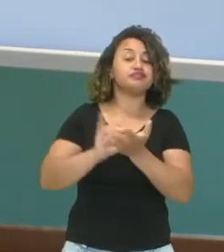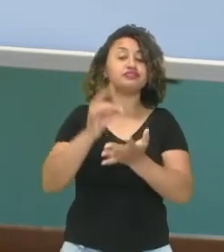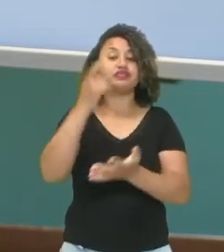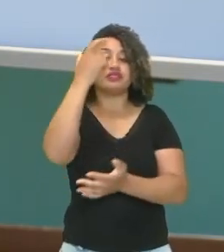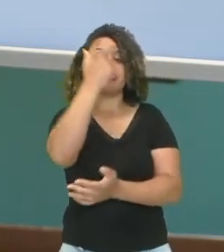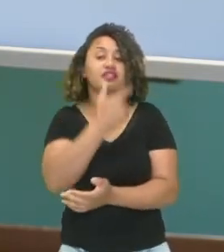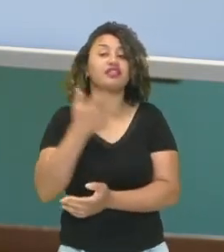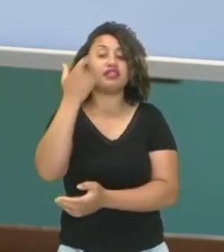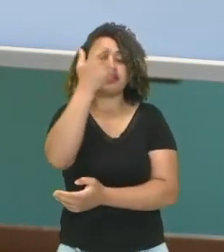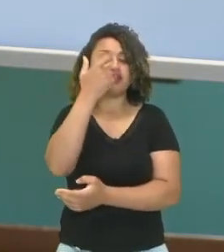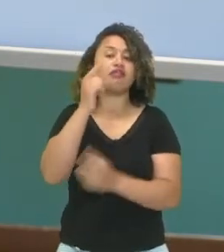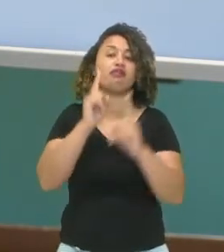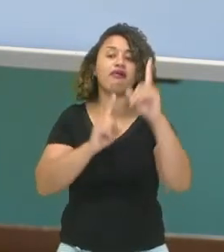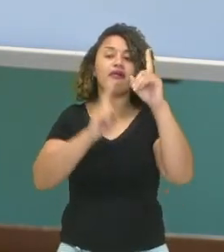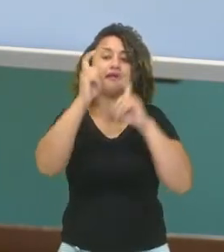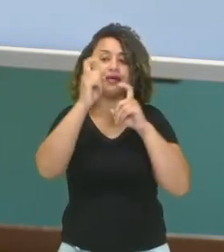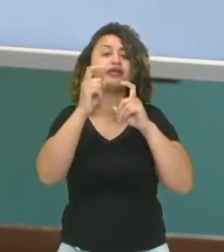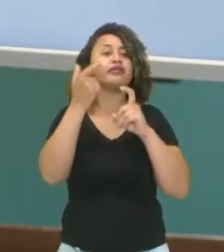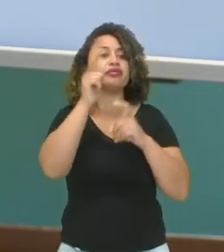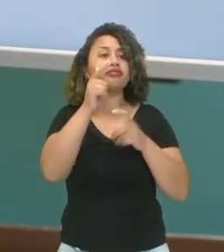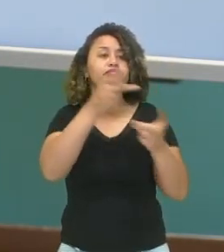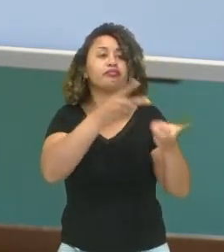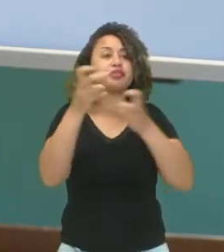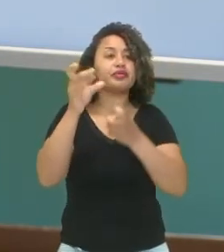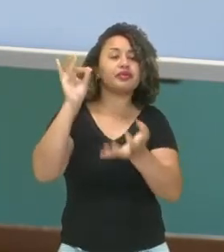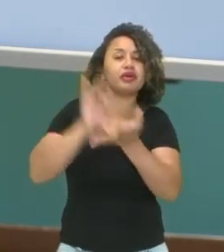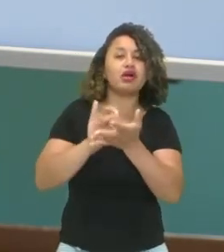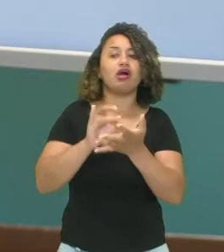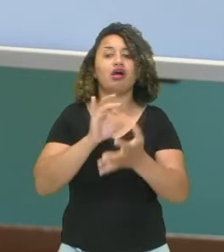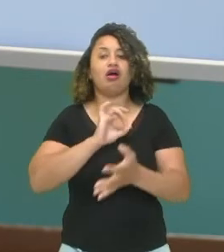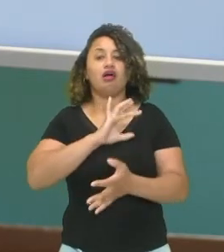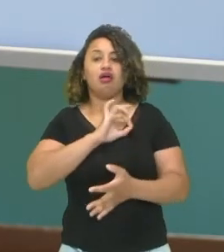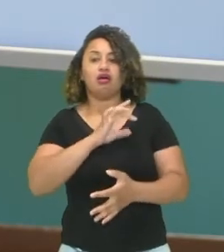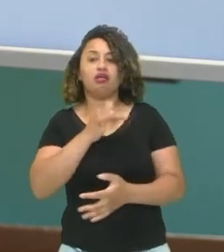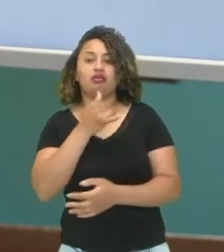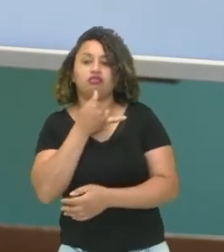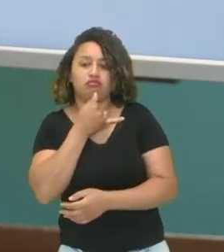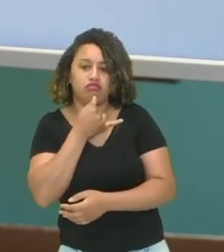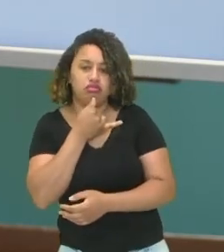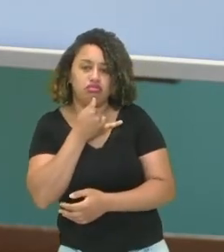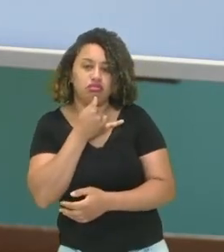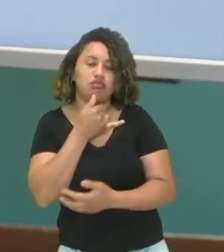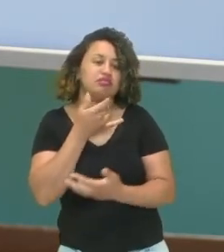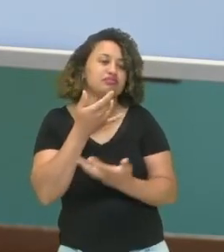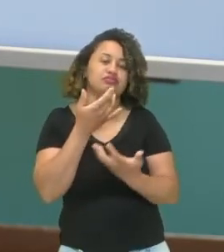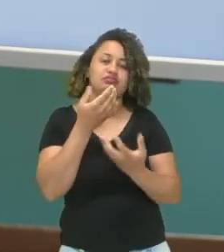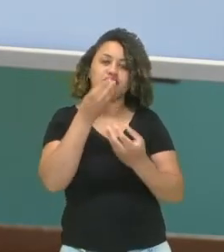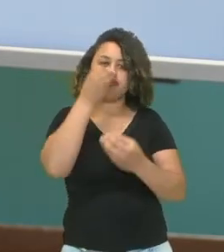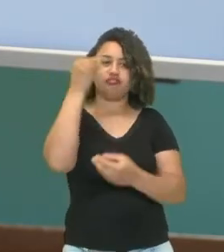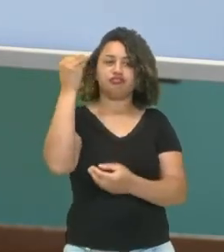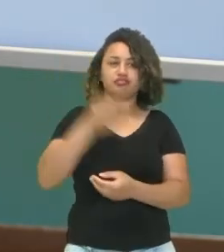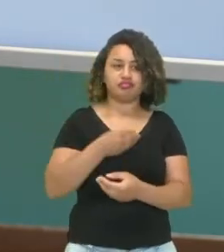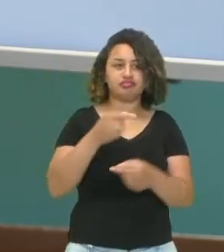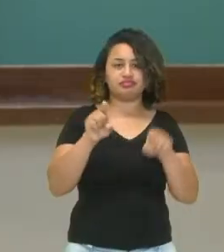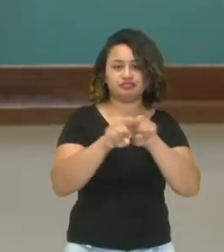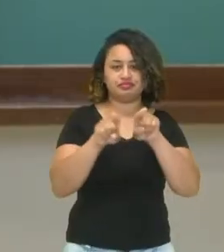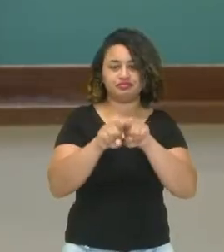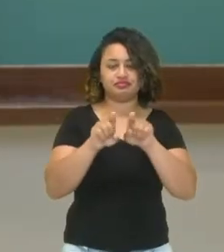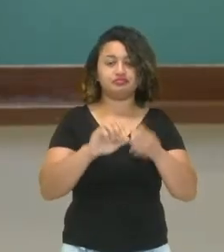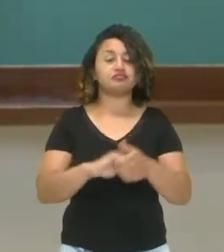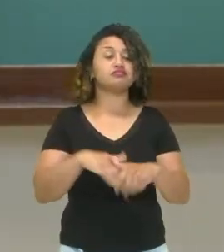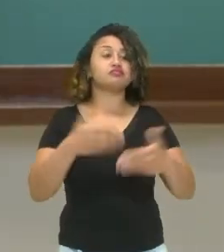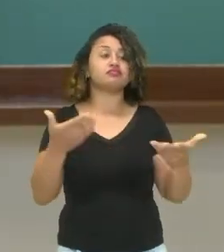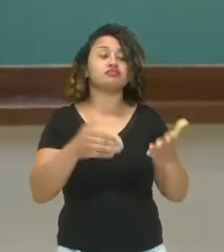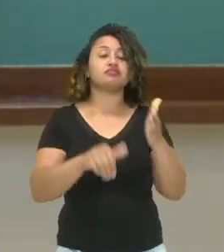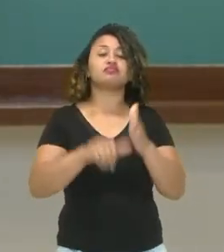das pessoas, na sua expressão de terror, de tristeza, de desamparo. Ok? Então vamos à nossa